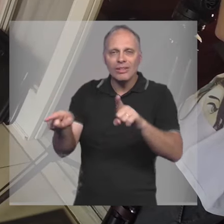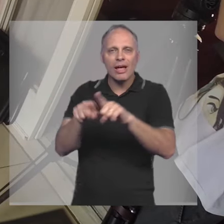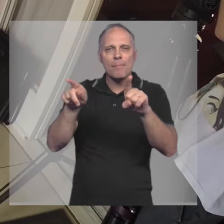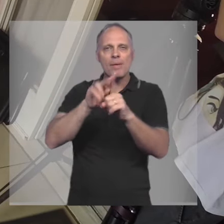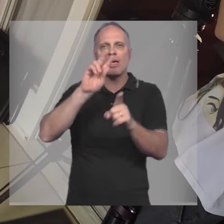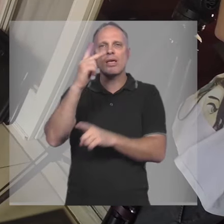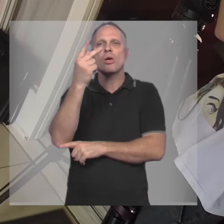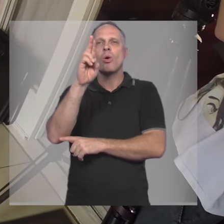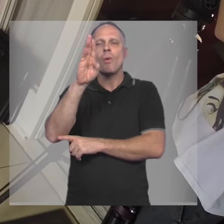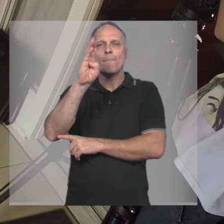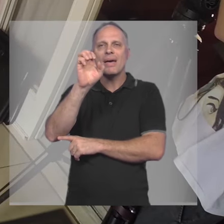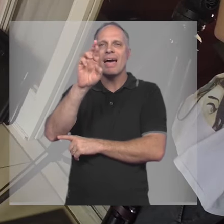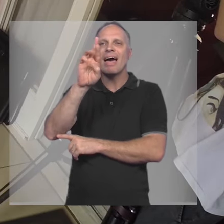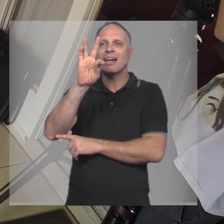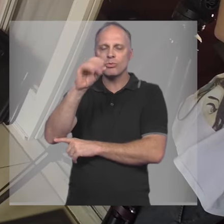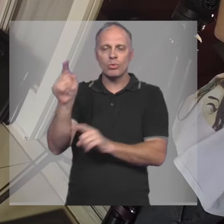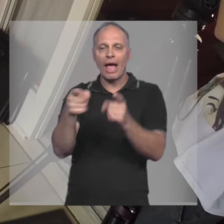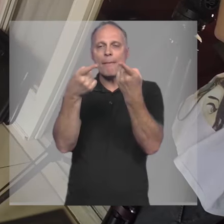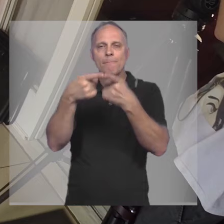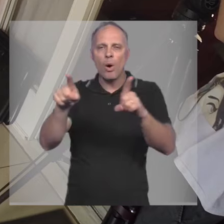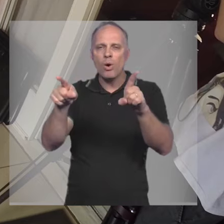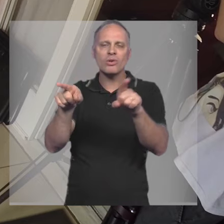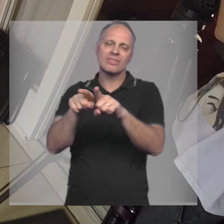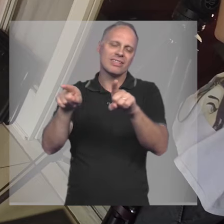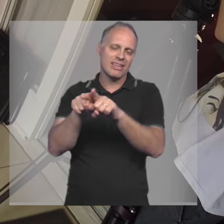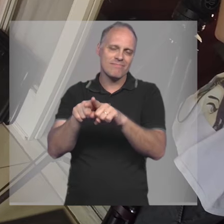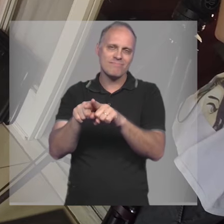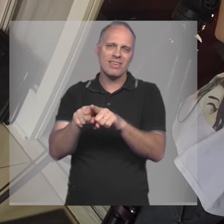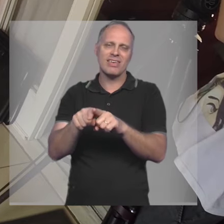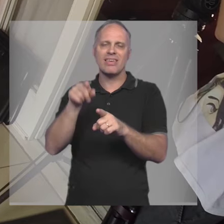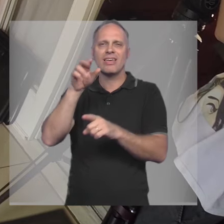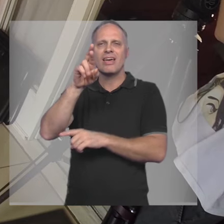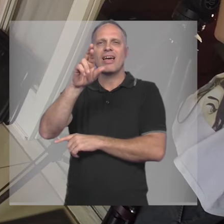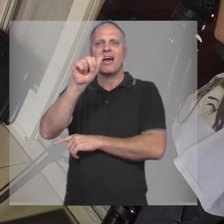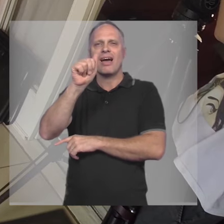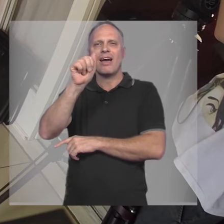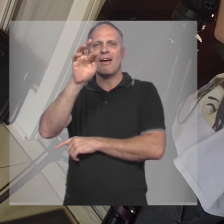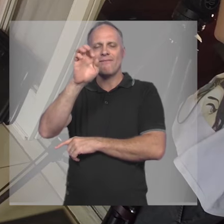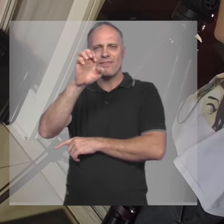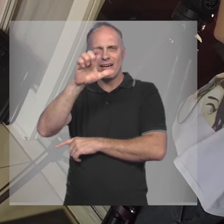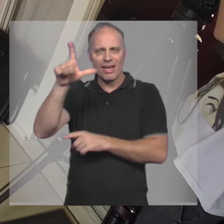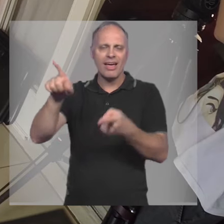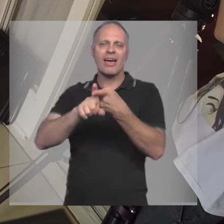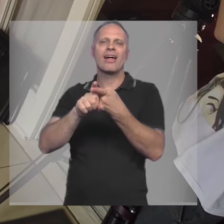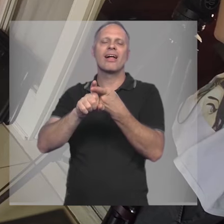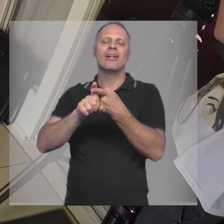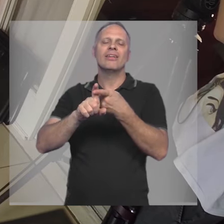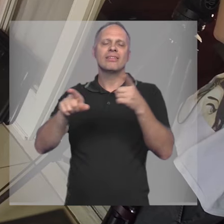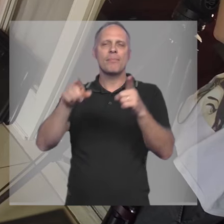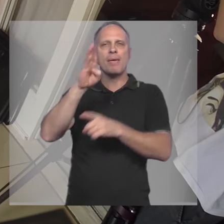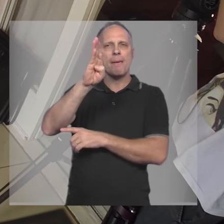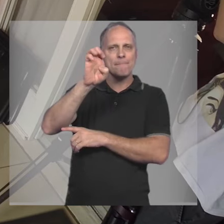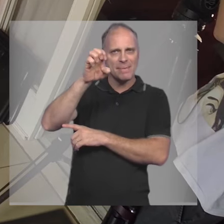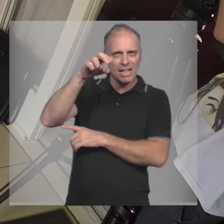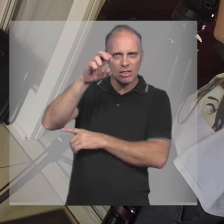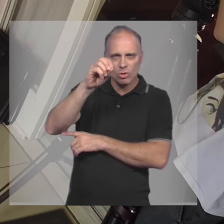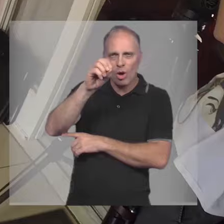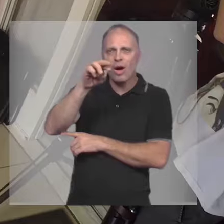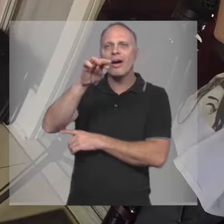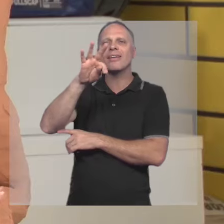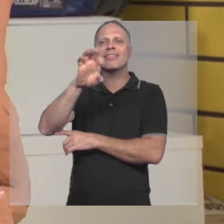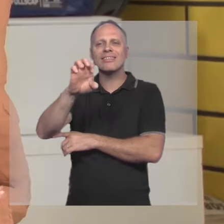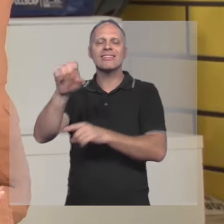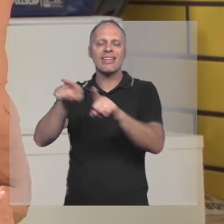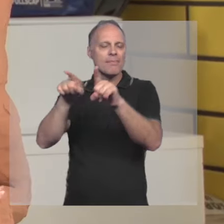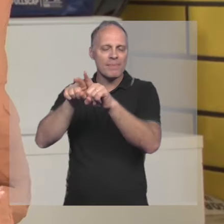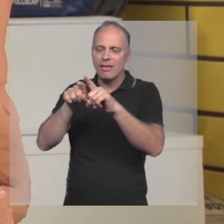Teddy Correia, que é um grande amigo, tem Rafael Malenotti, esse pessoal que fez aquela, e